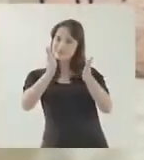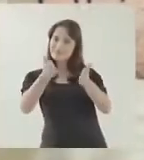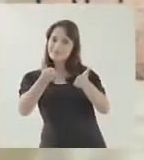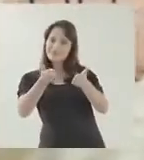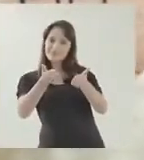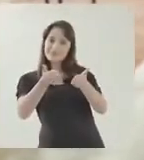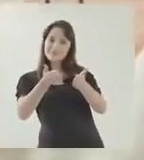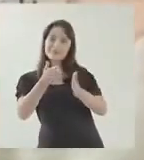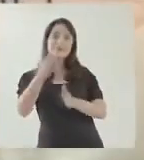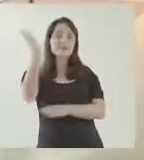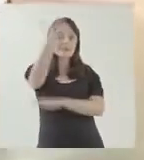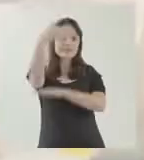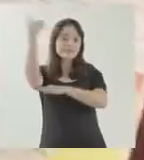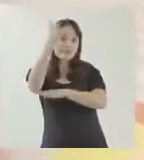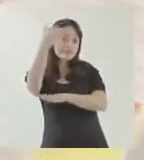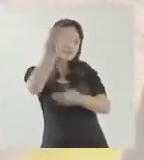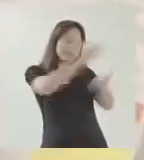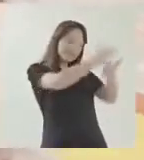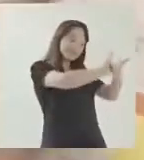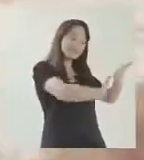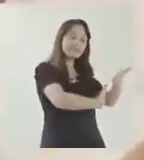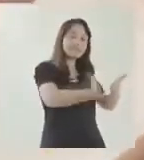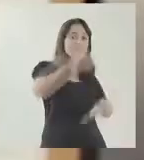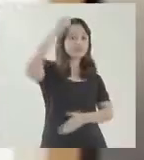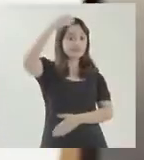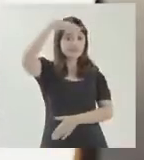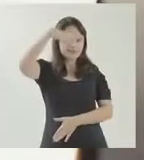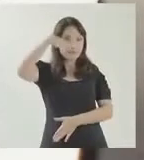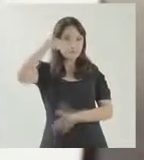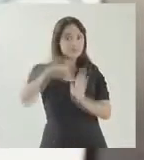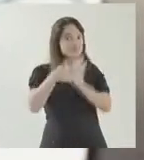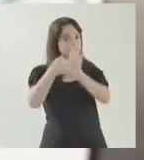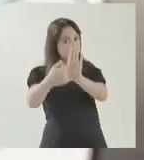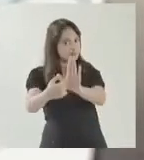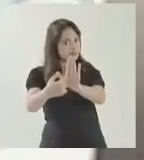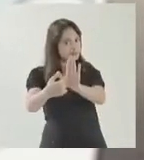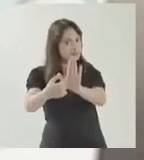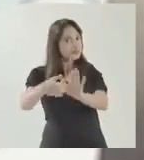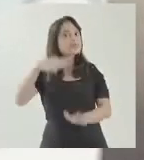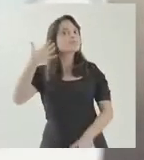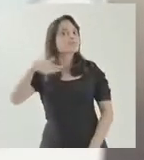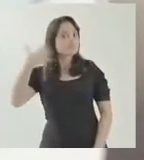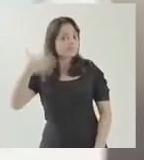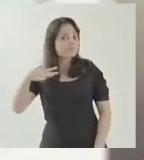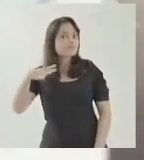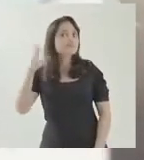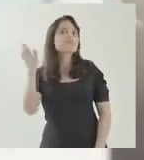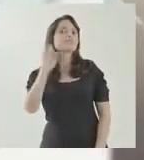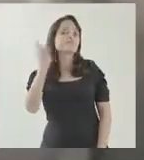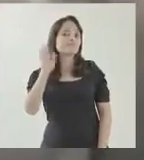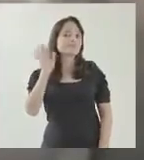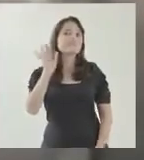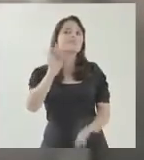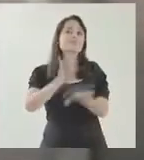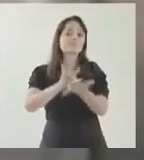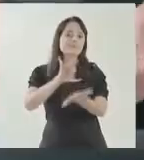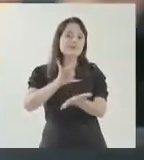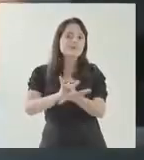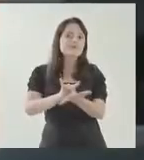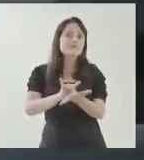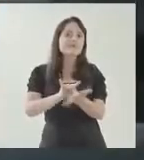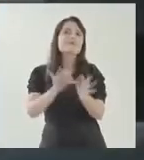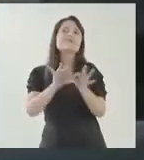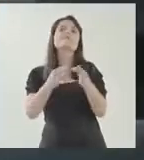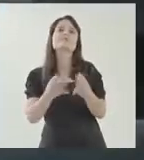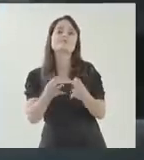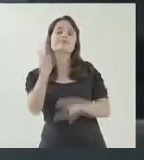Agora, as bandeiras tarifárias vêm impressas na conta de luz. Elas representam o custo real da produção de energia do país. E é simples, se